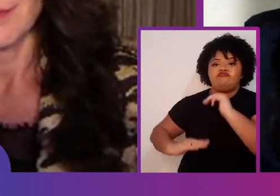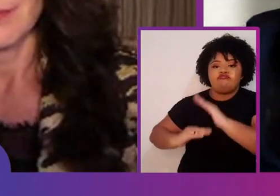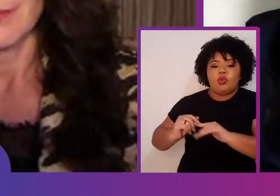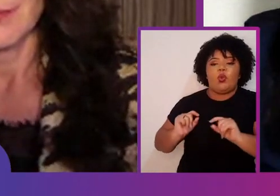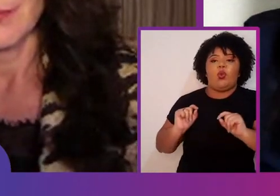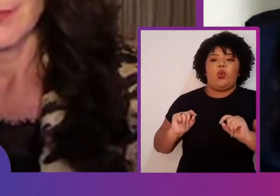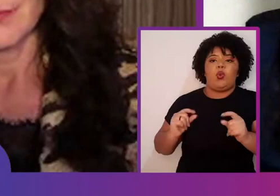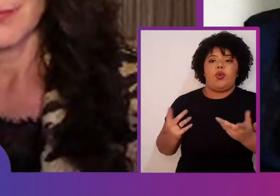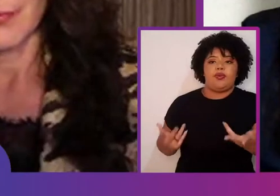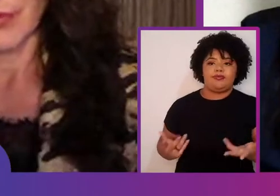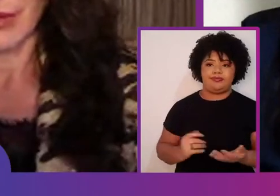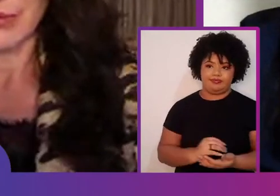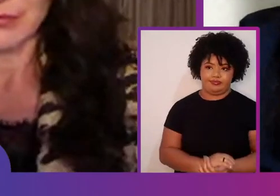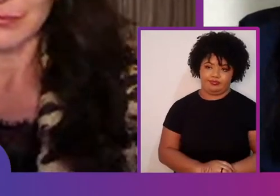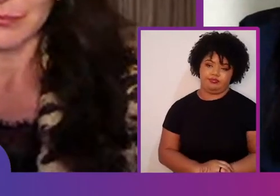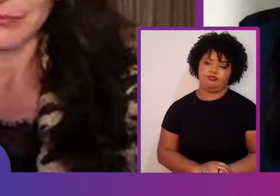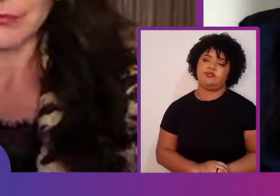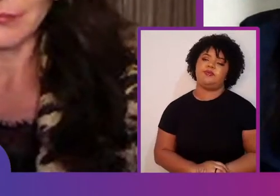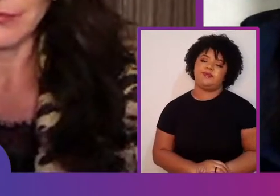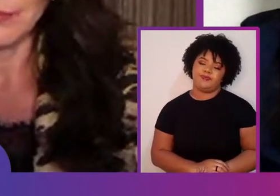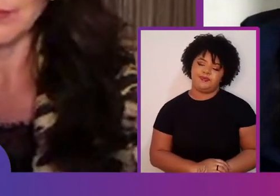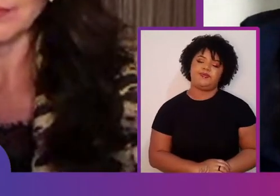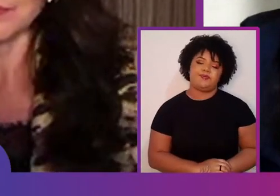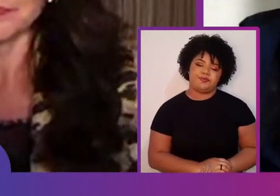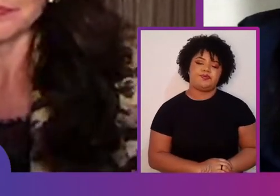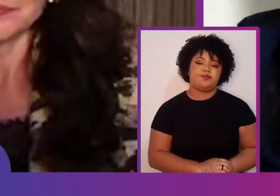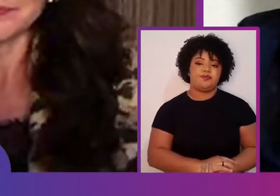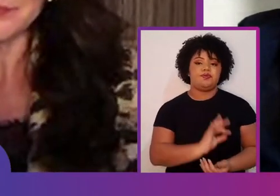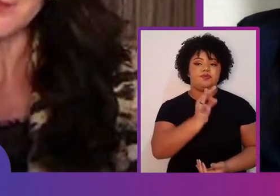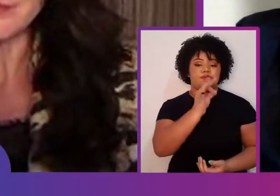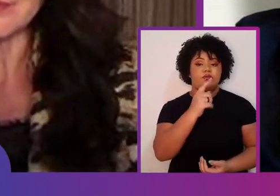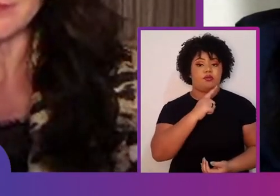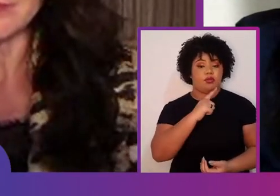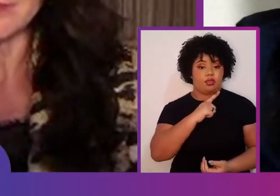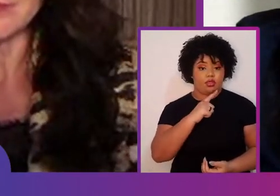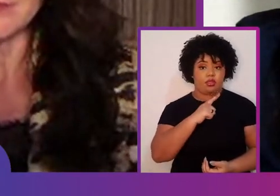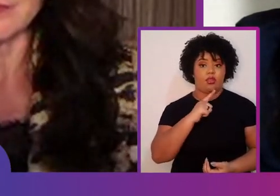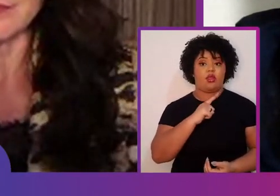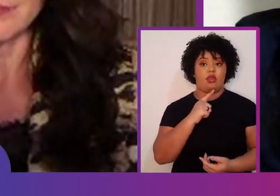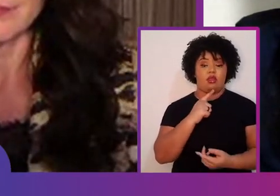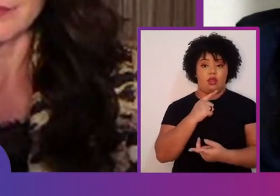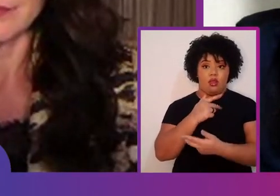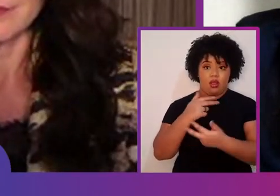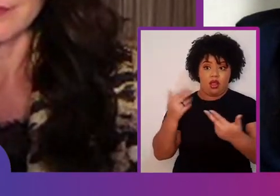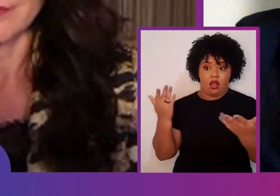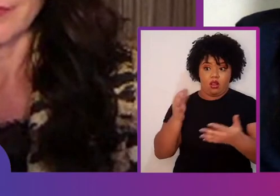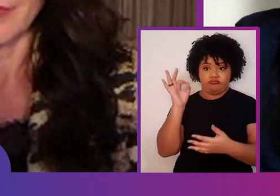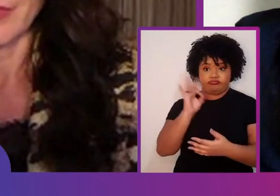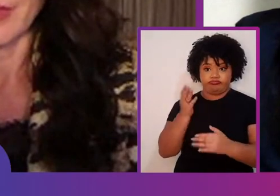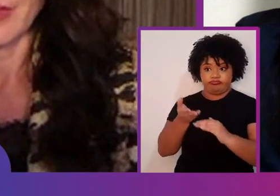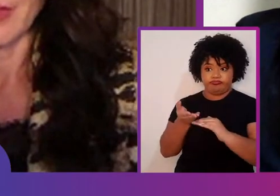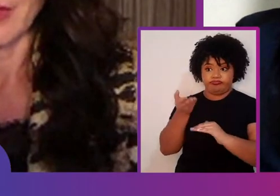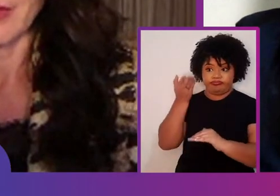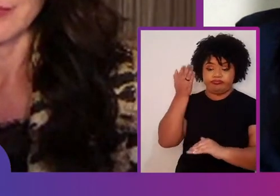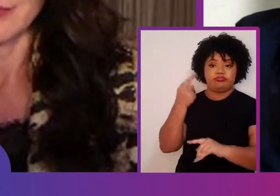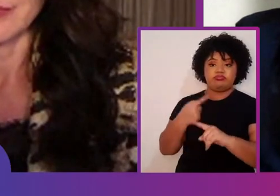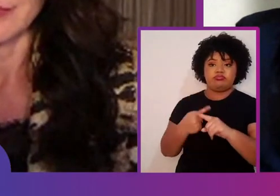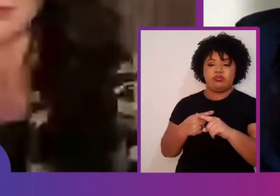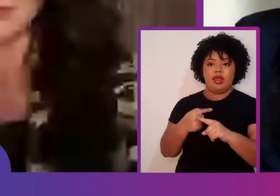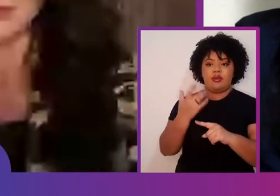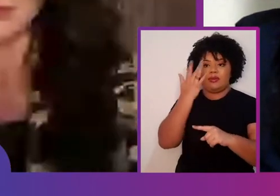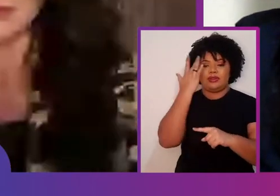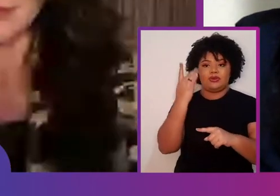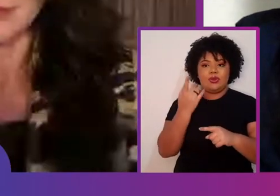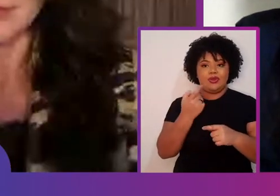A gente tem os fatores que são predisponentes, os fatores que aumentam esses índices, né? Então, insegurança e incerteza são